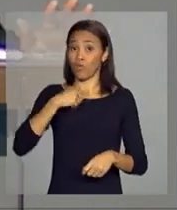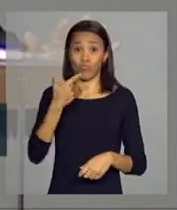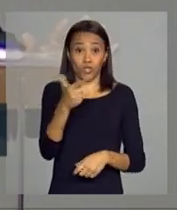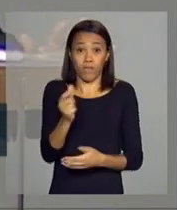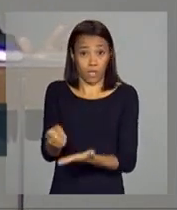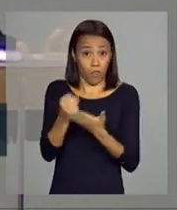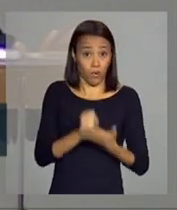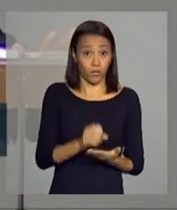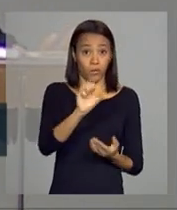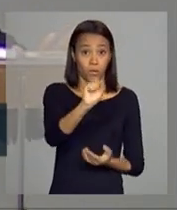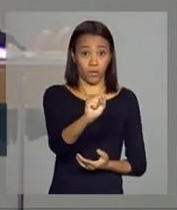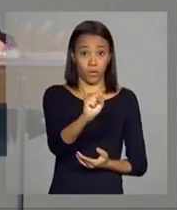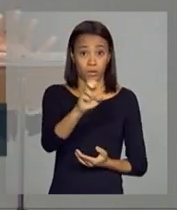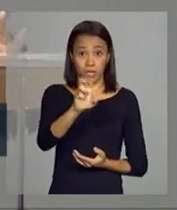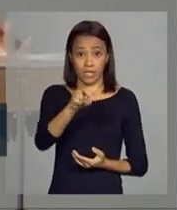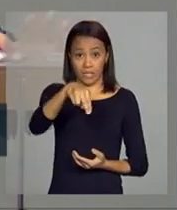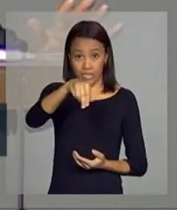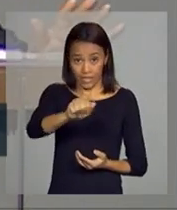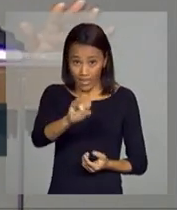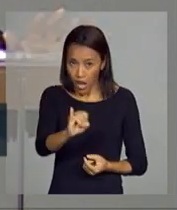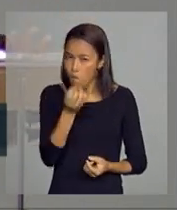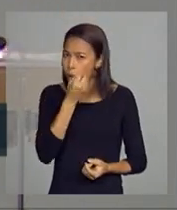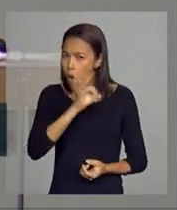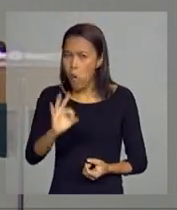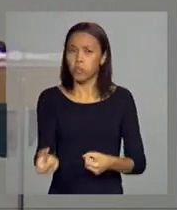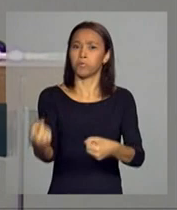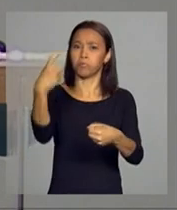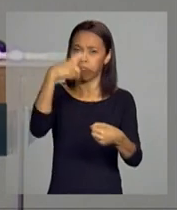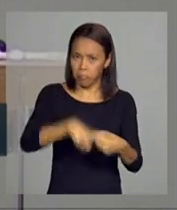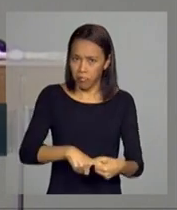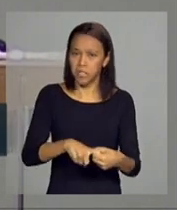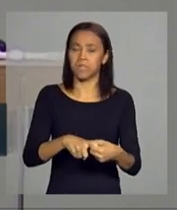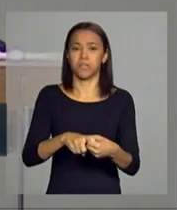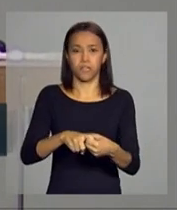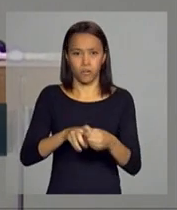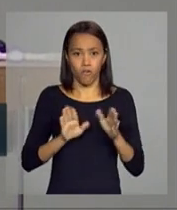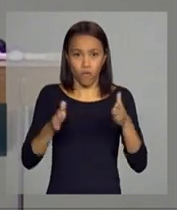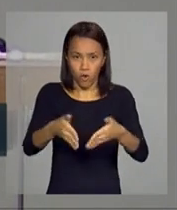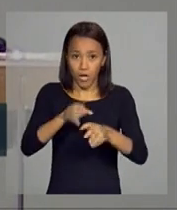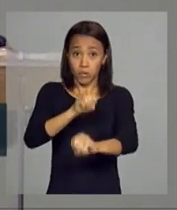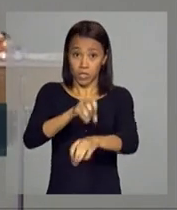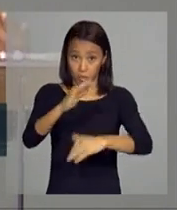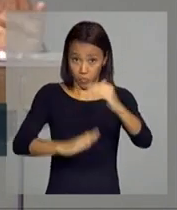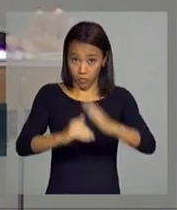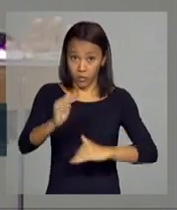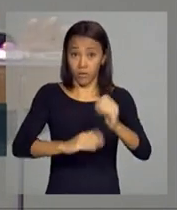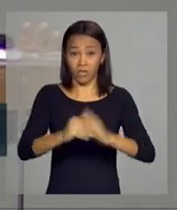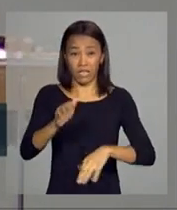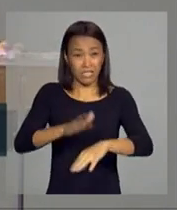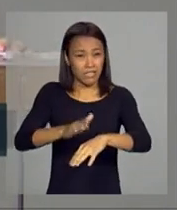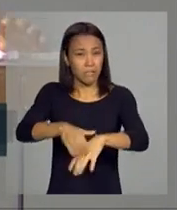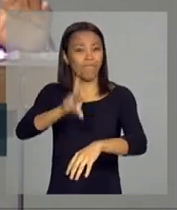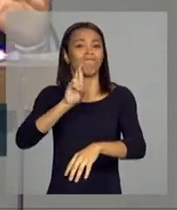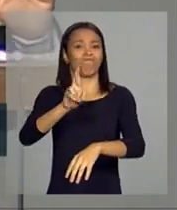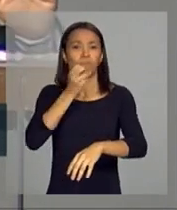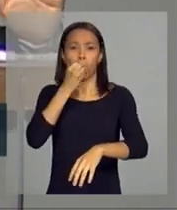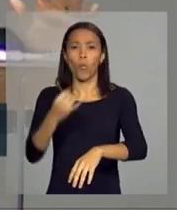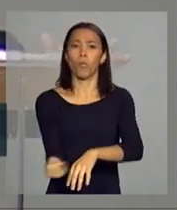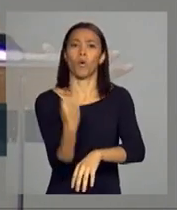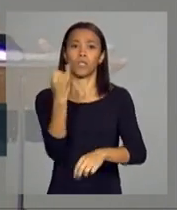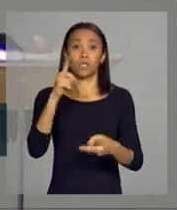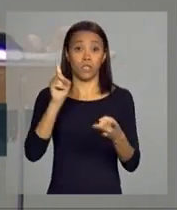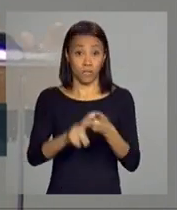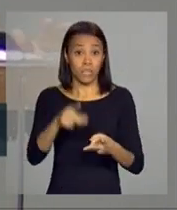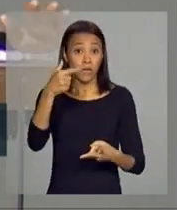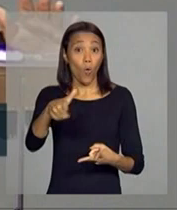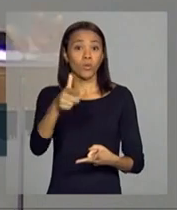do SENAI, que tem sido um grande parceiro em relação à educação profissional, cumpre um papel muito importante, do